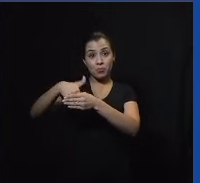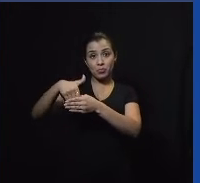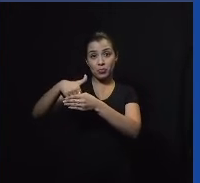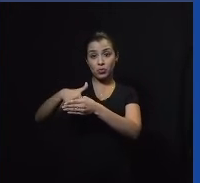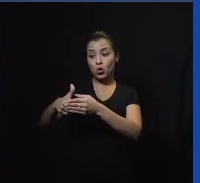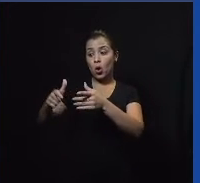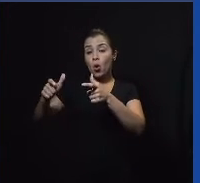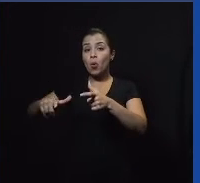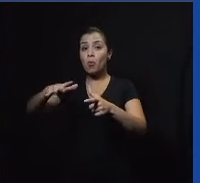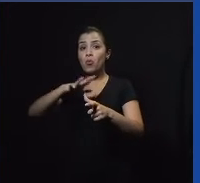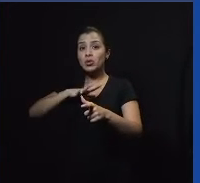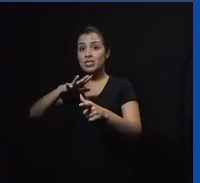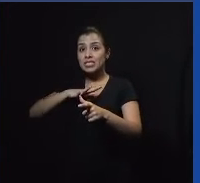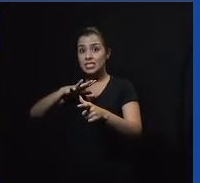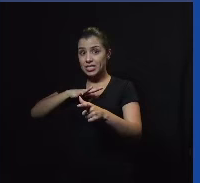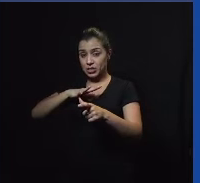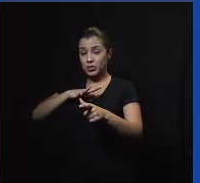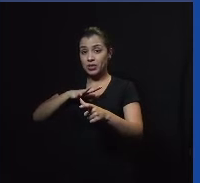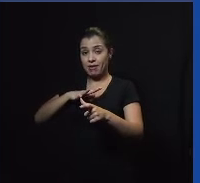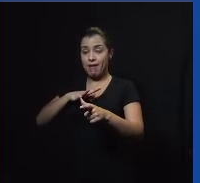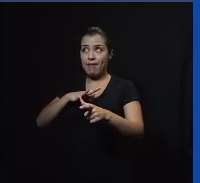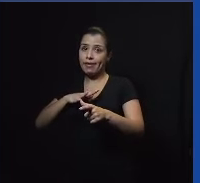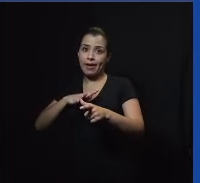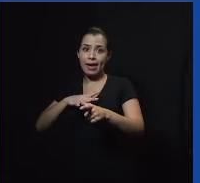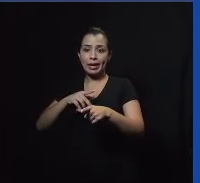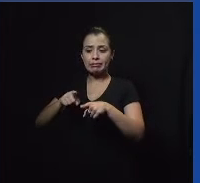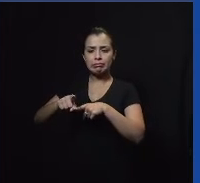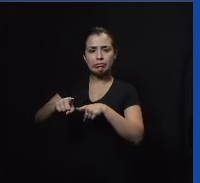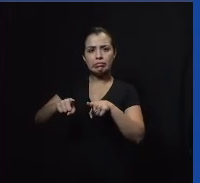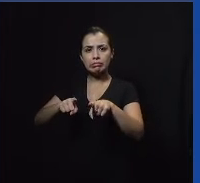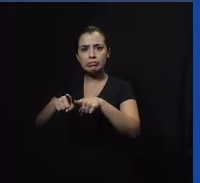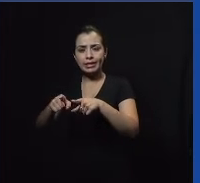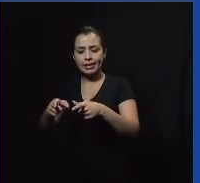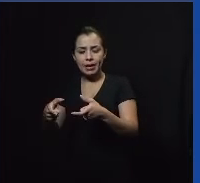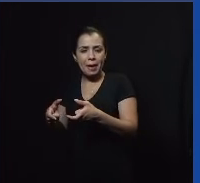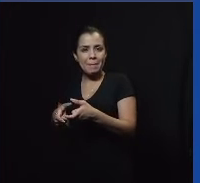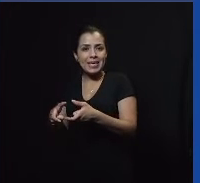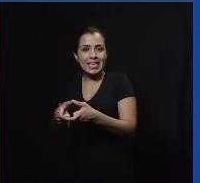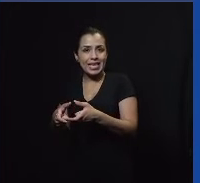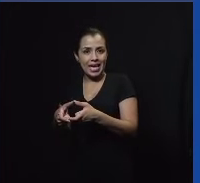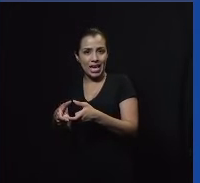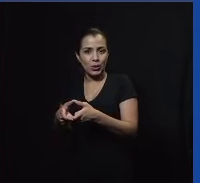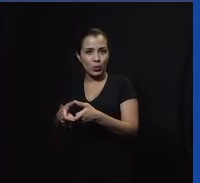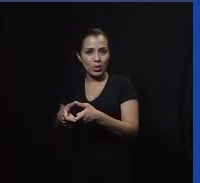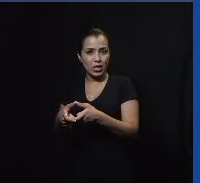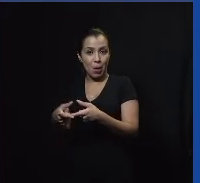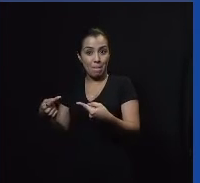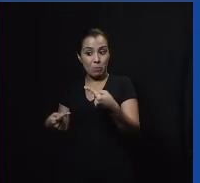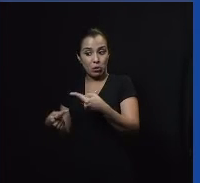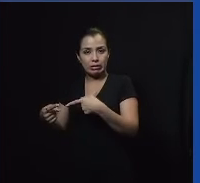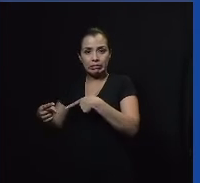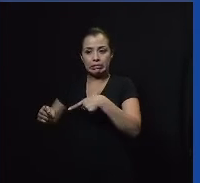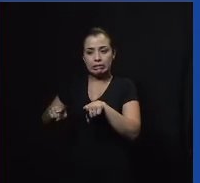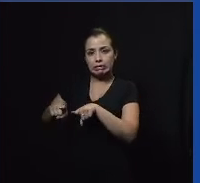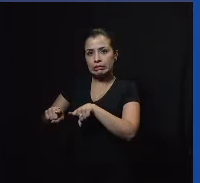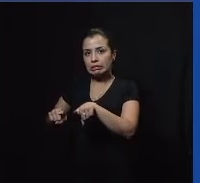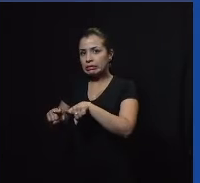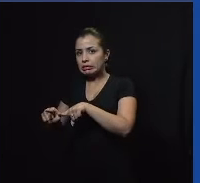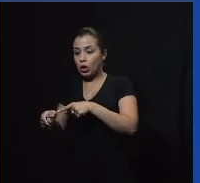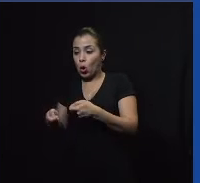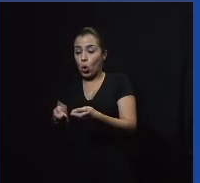cujo cenário político é muito acirrado, municípios pequenos e de médio porte costumam ter um cenário político